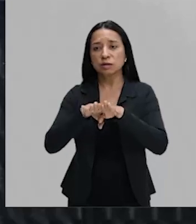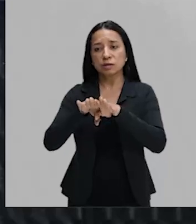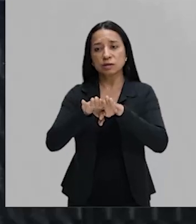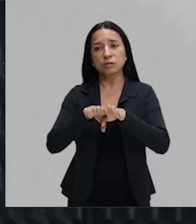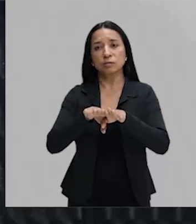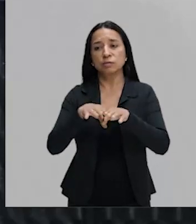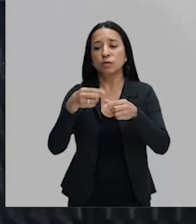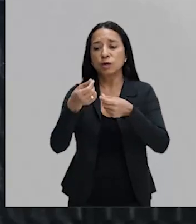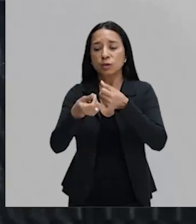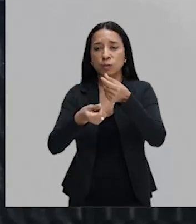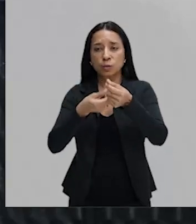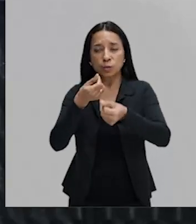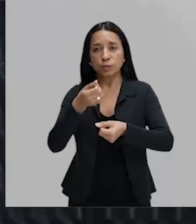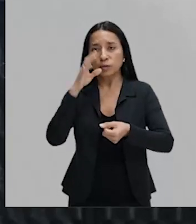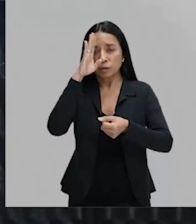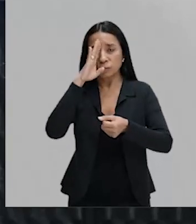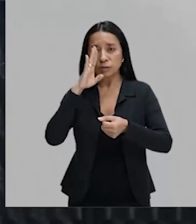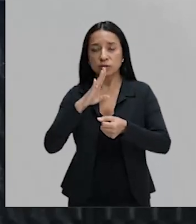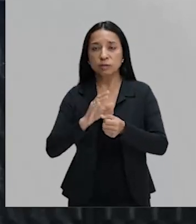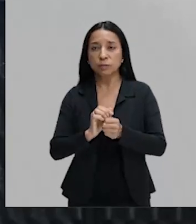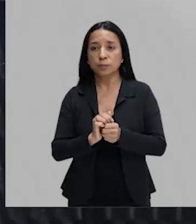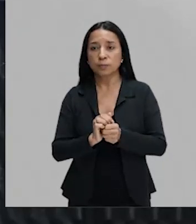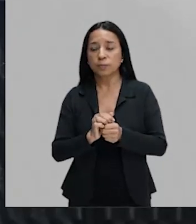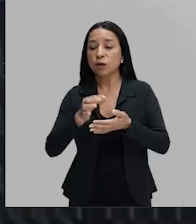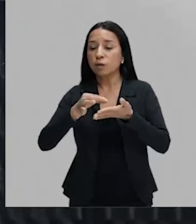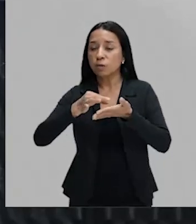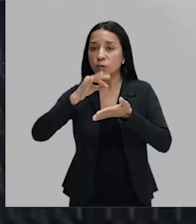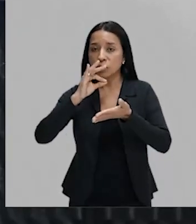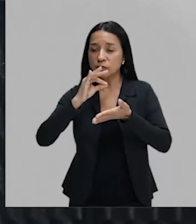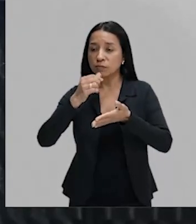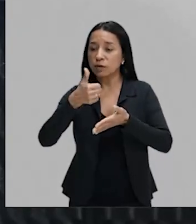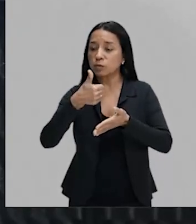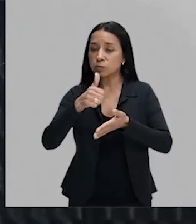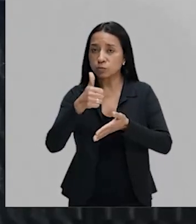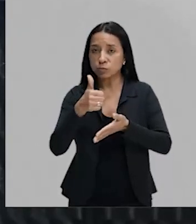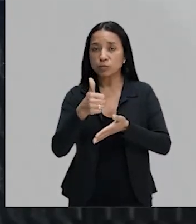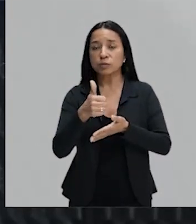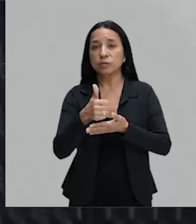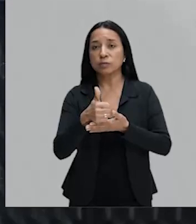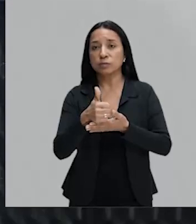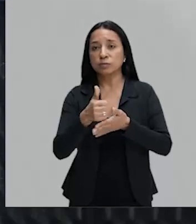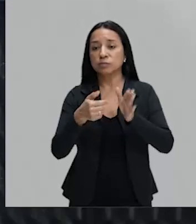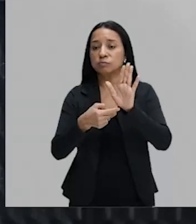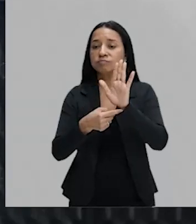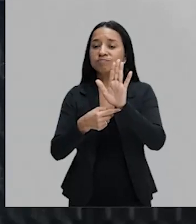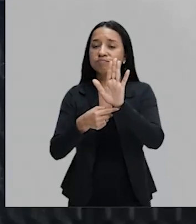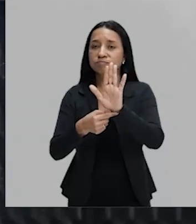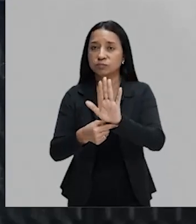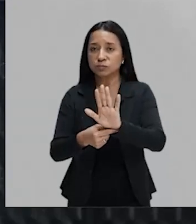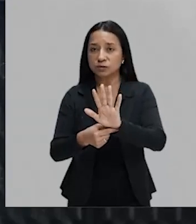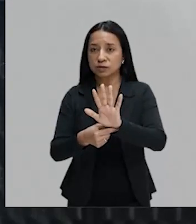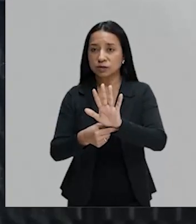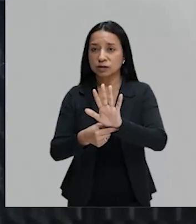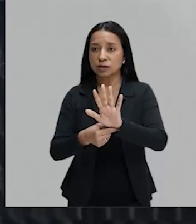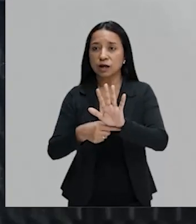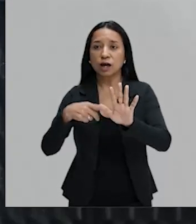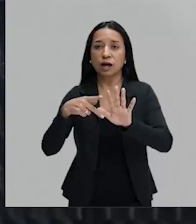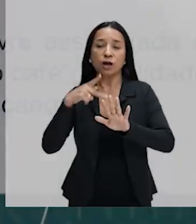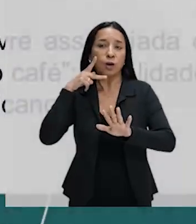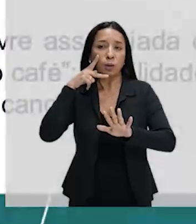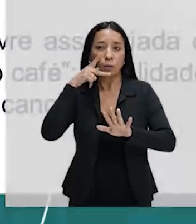balança comercial brasileira. O café aqui no primeiro momento, ele vai se destacar no Vale do